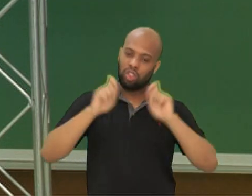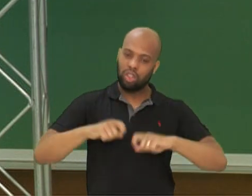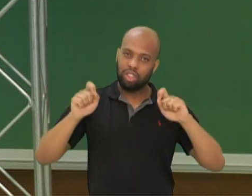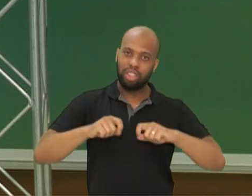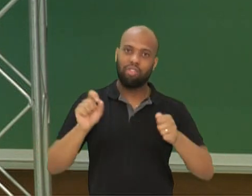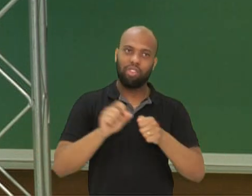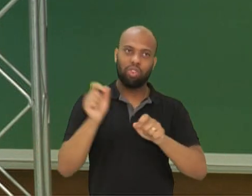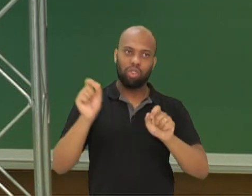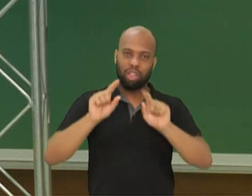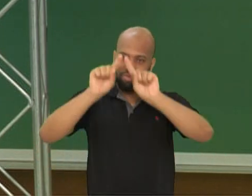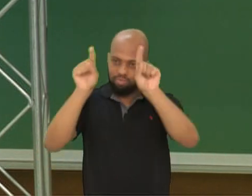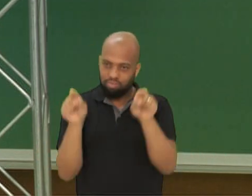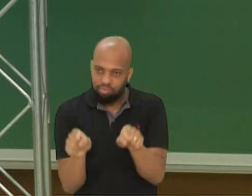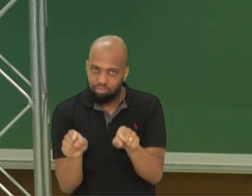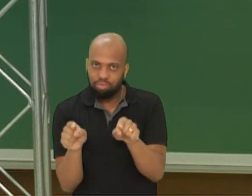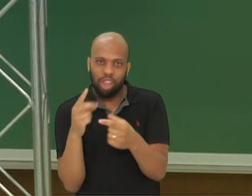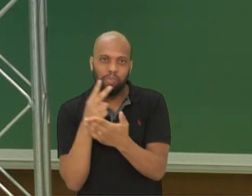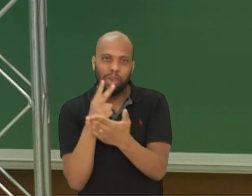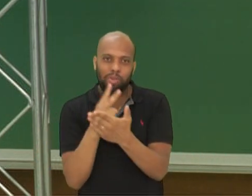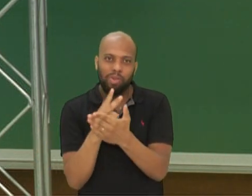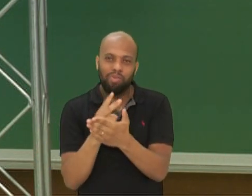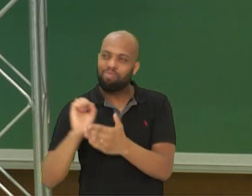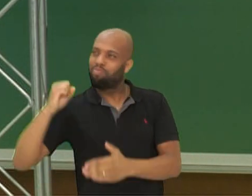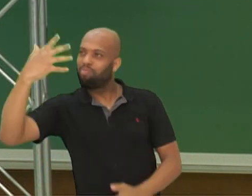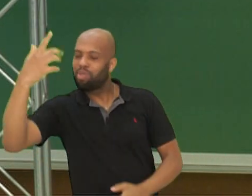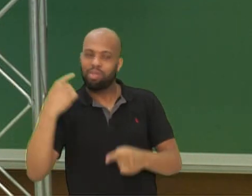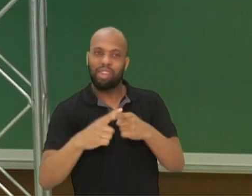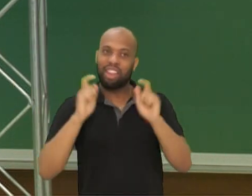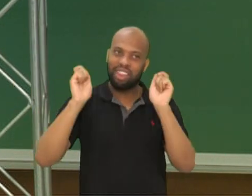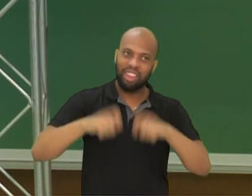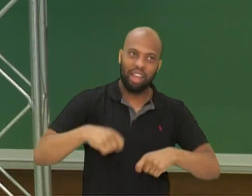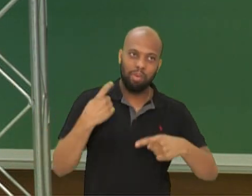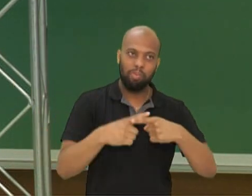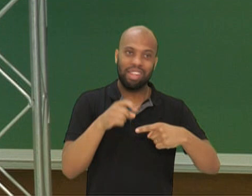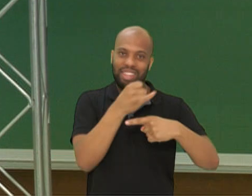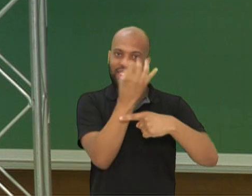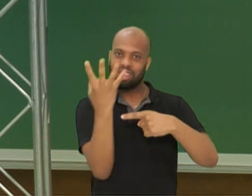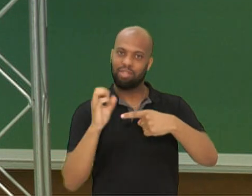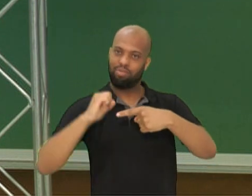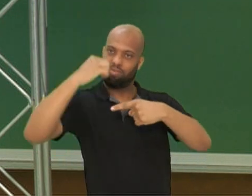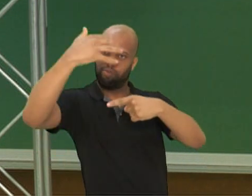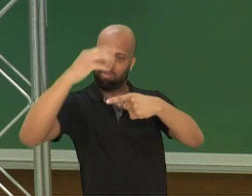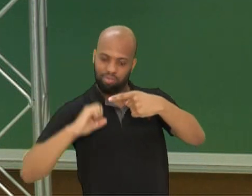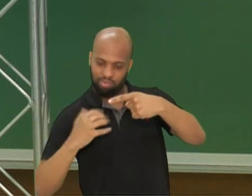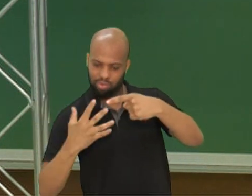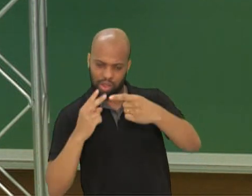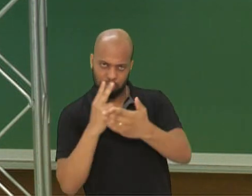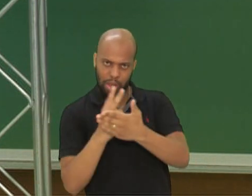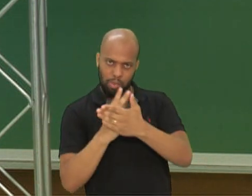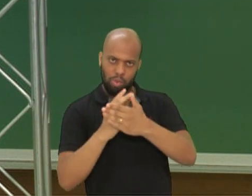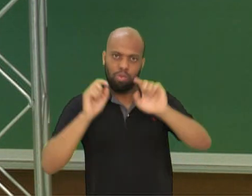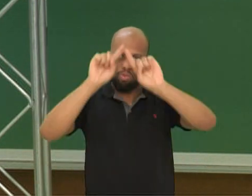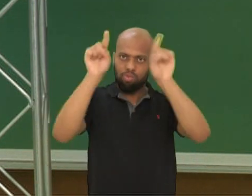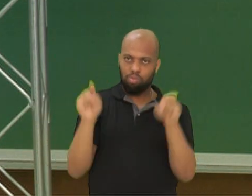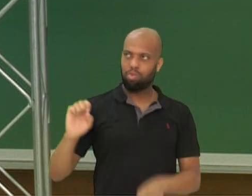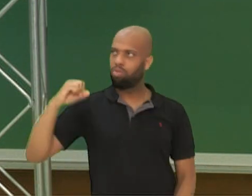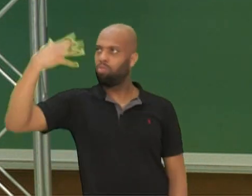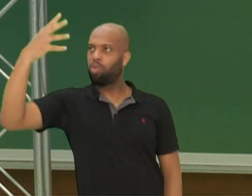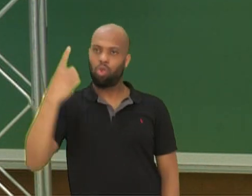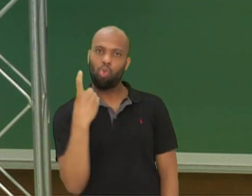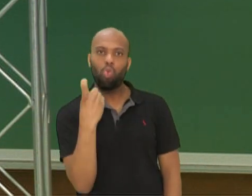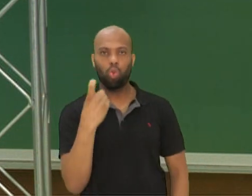você inverter a fração. Você tem lá, por exemplo, 2/3, você pode inverter por